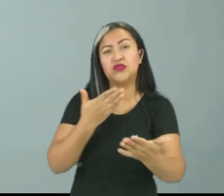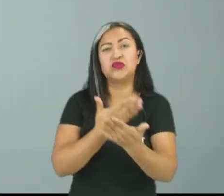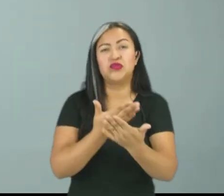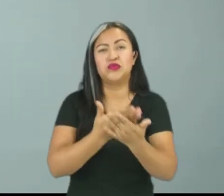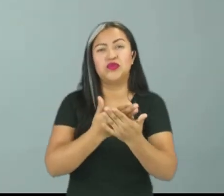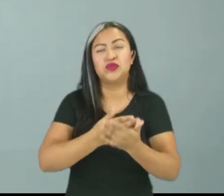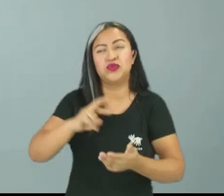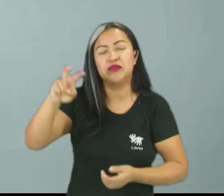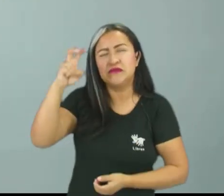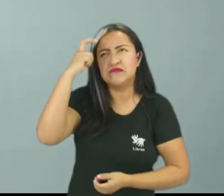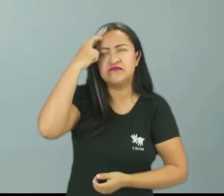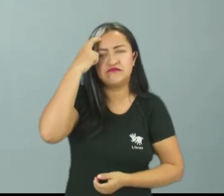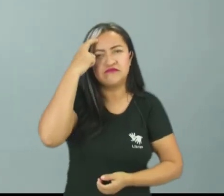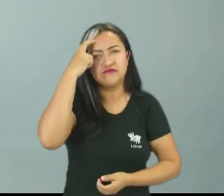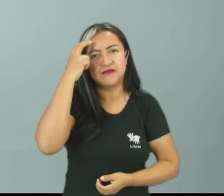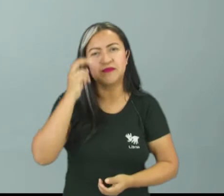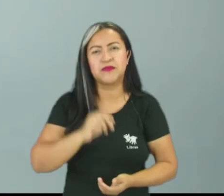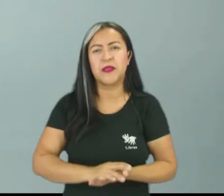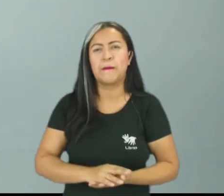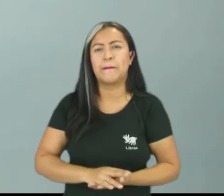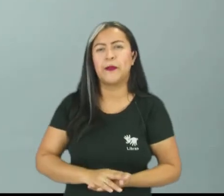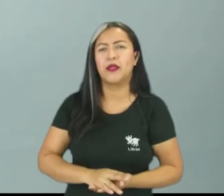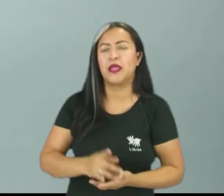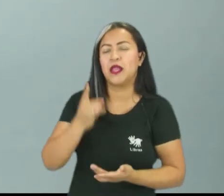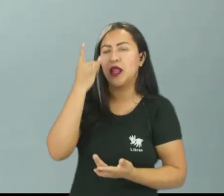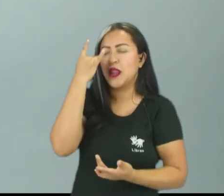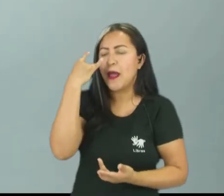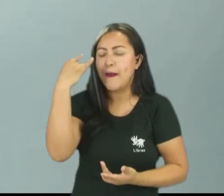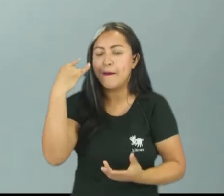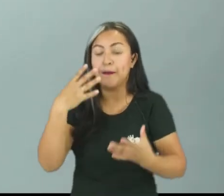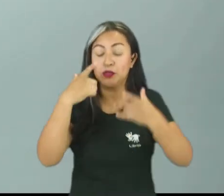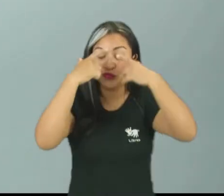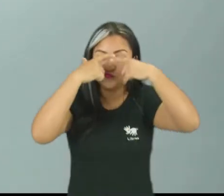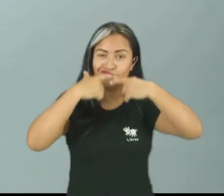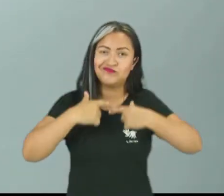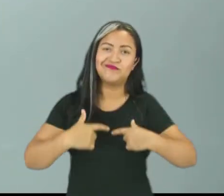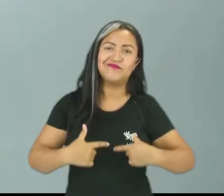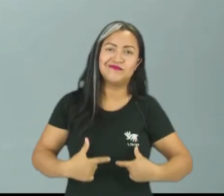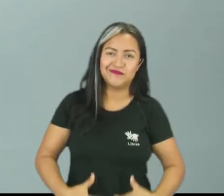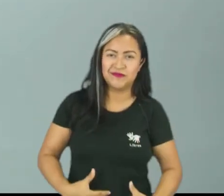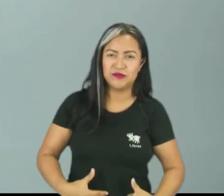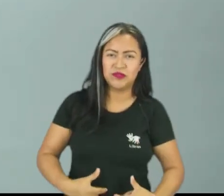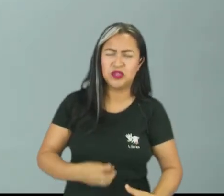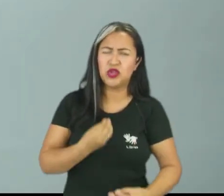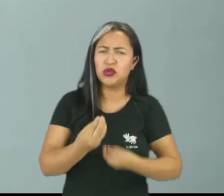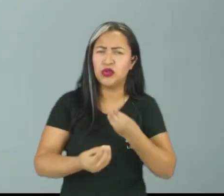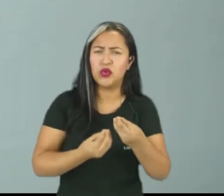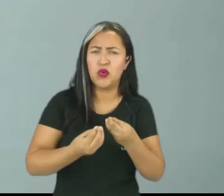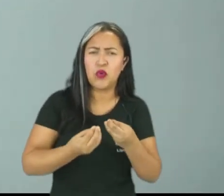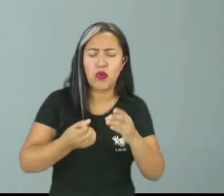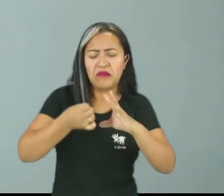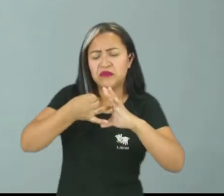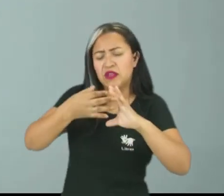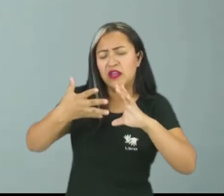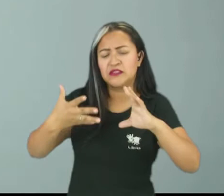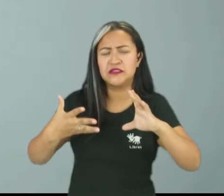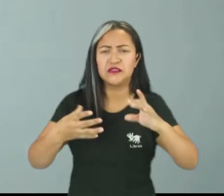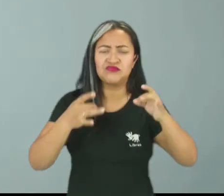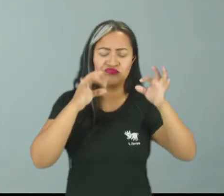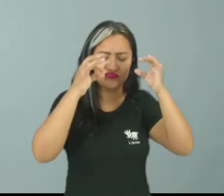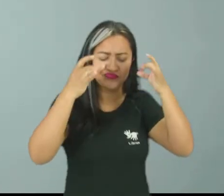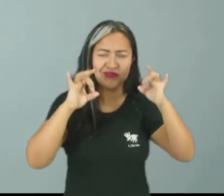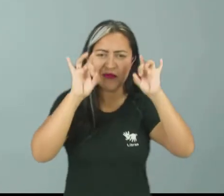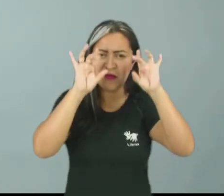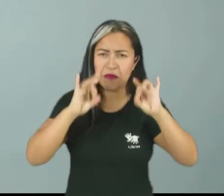né, porque ele era apaixonado pelo homem, a beleza humana. Então, como os traços genéticos são herdados, né,